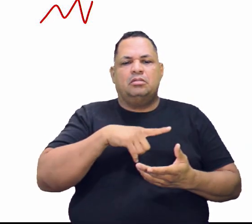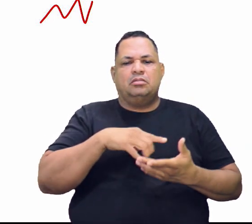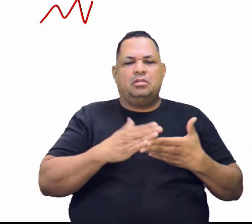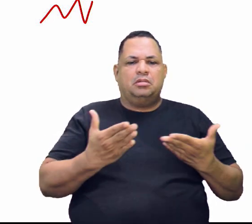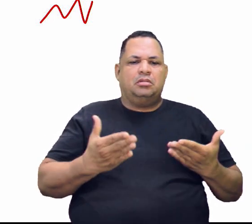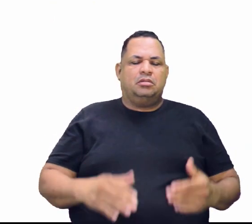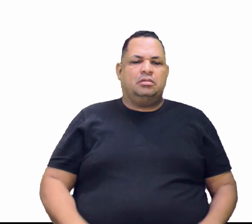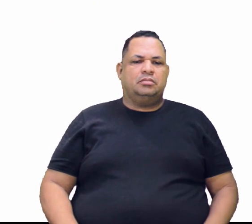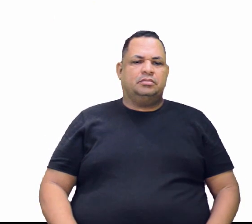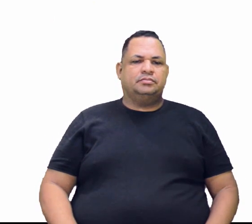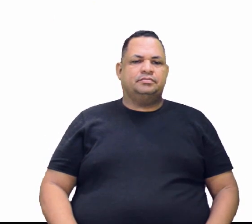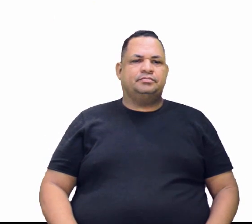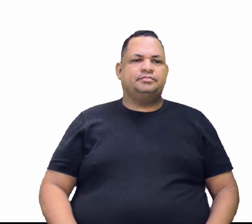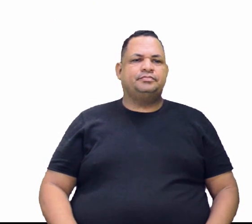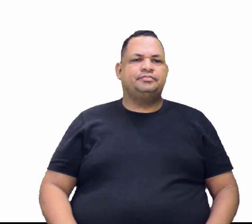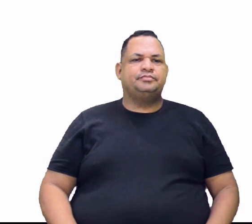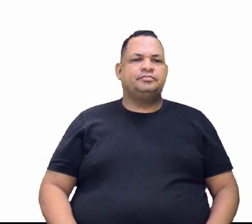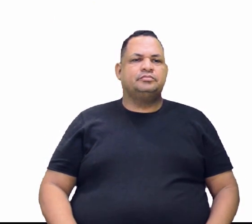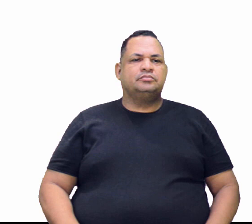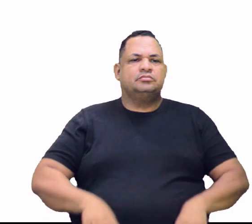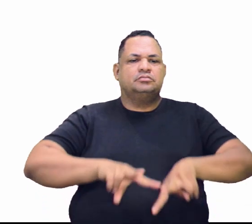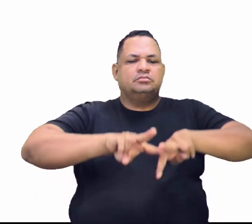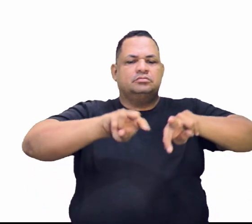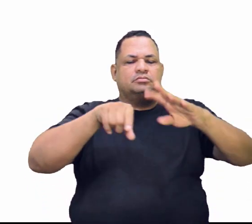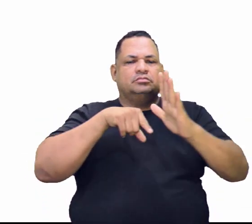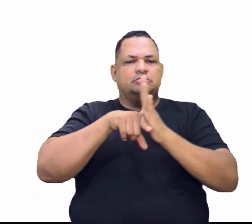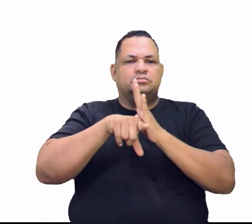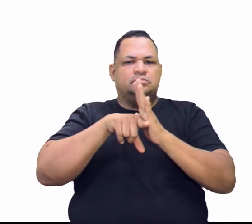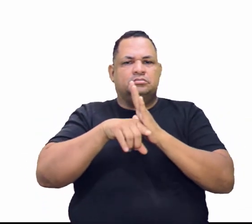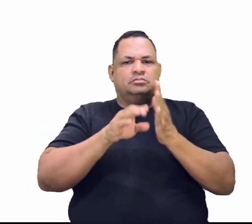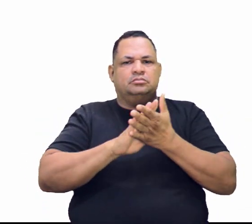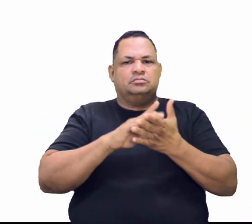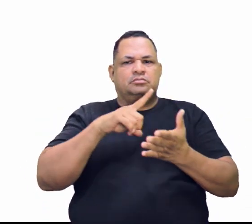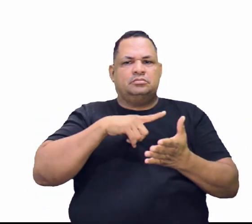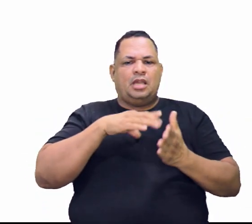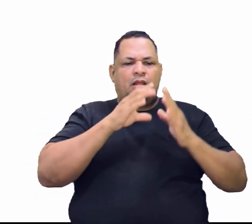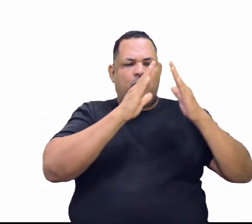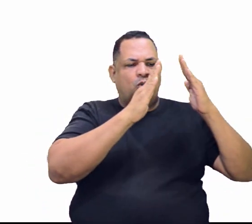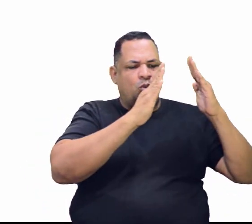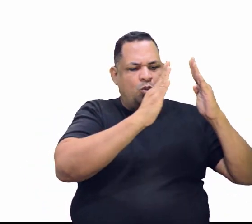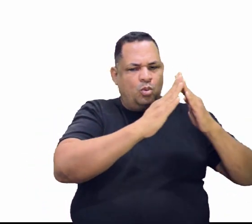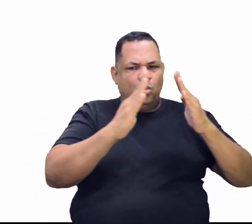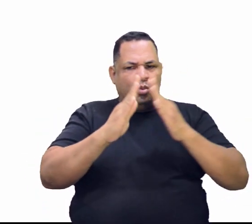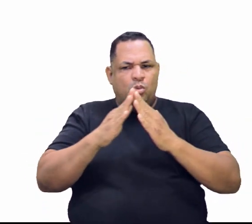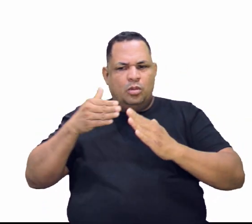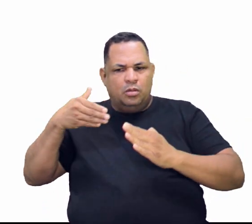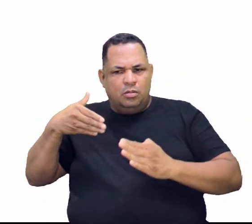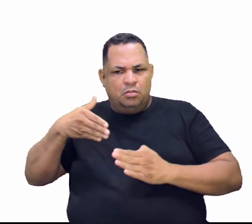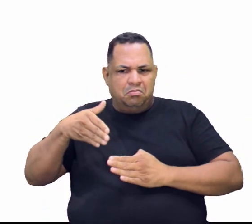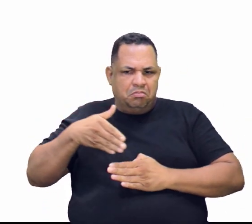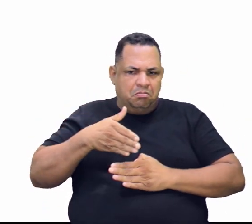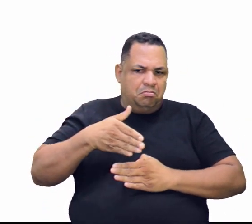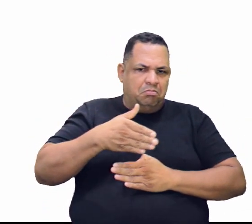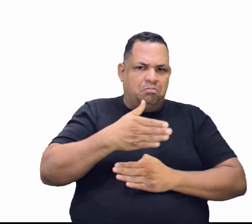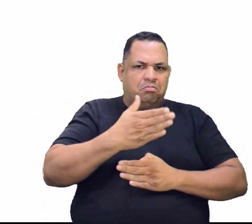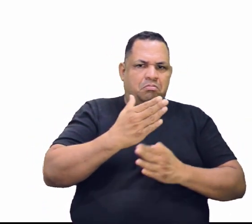1907 e terminou no dia 29 de novembro do mesmo ano.